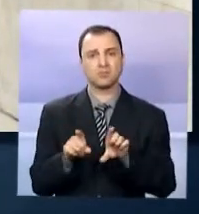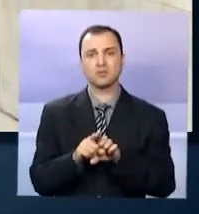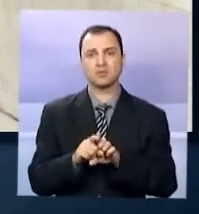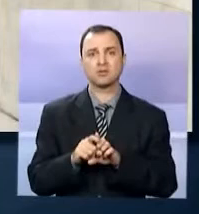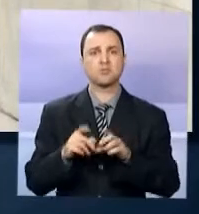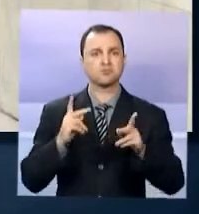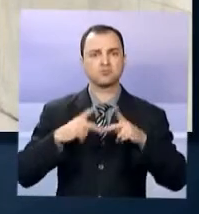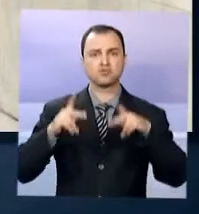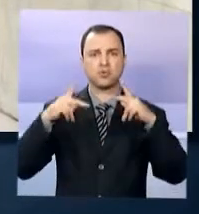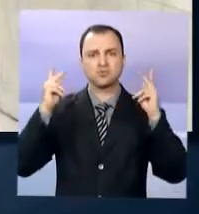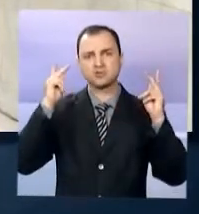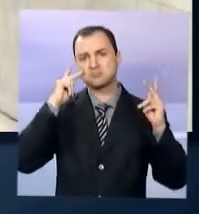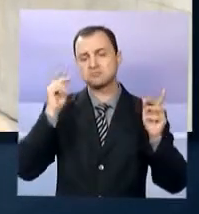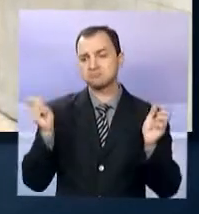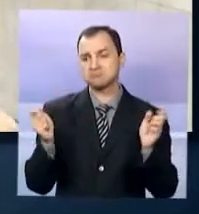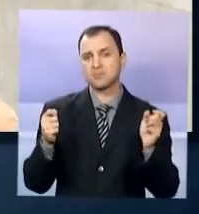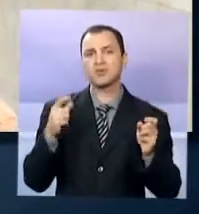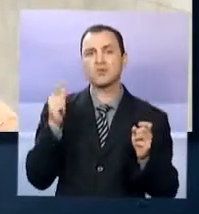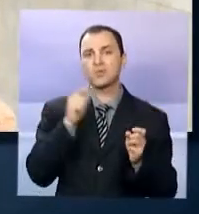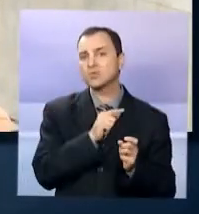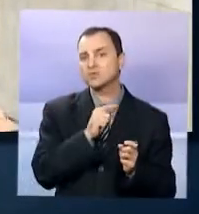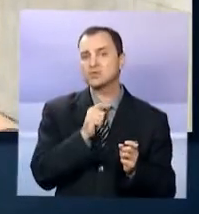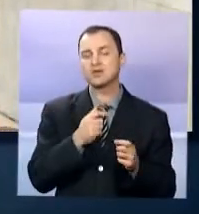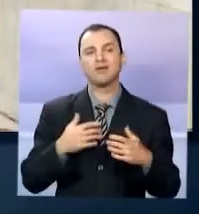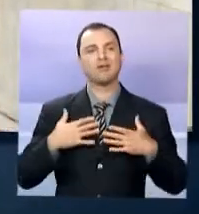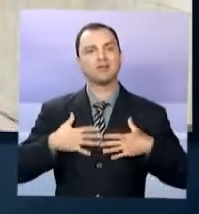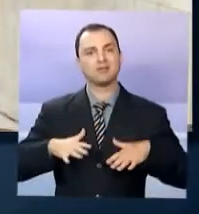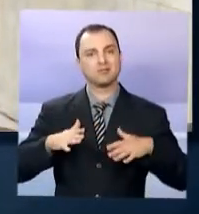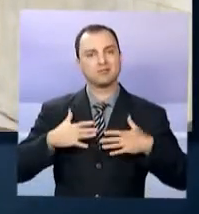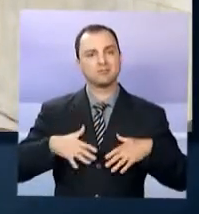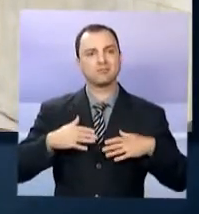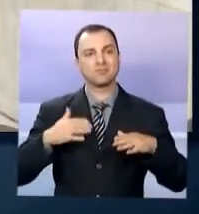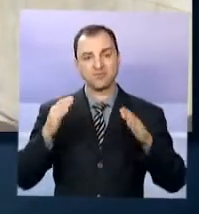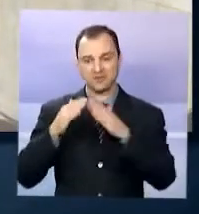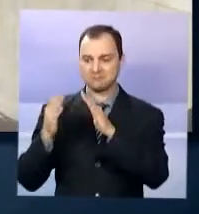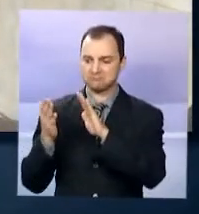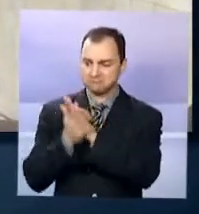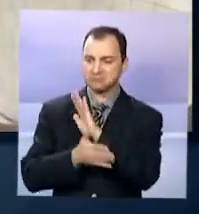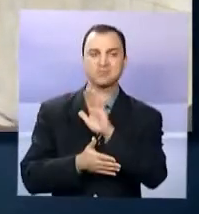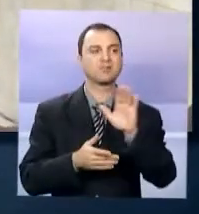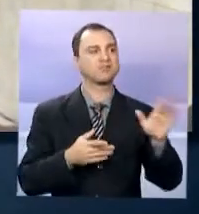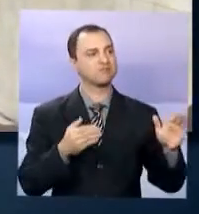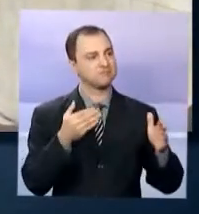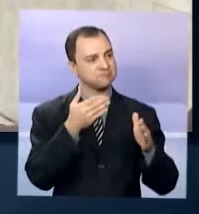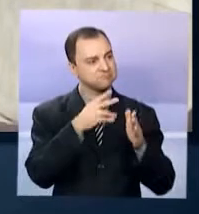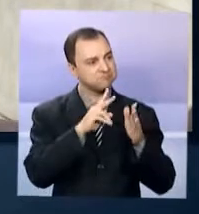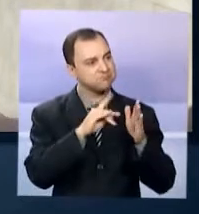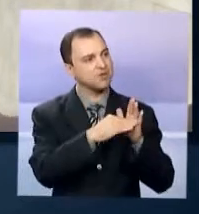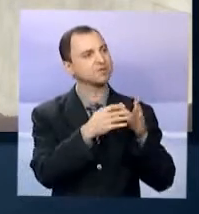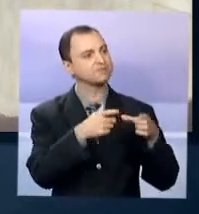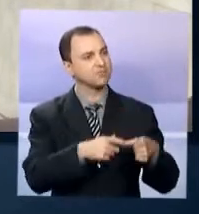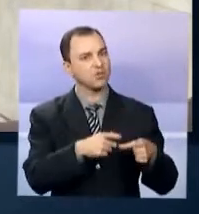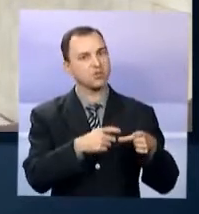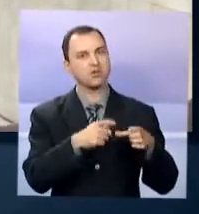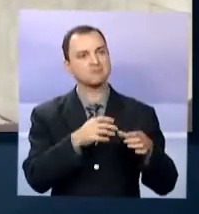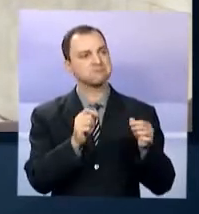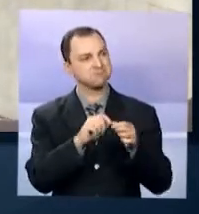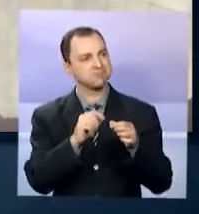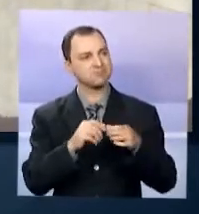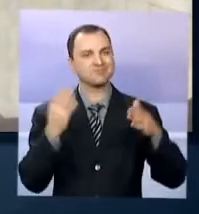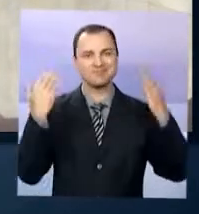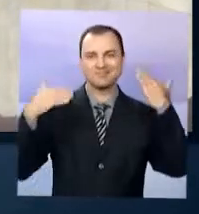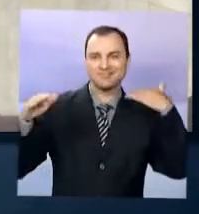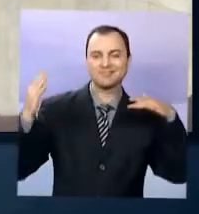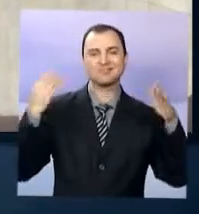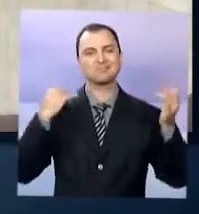no shopping center e essa pessoa ter a tranquilidade poder sair de casa e até esse esse local fazer o